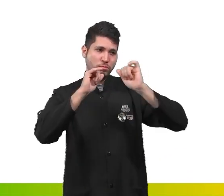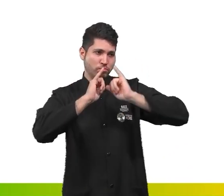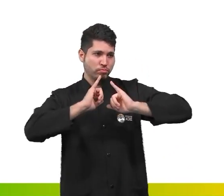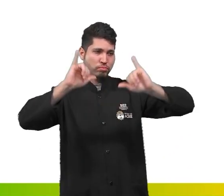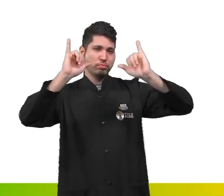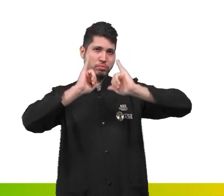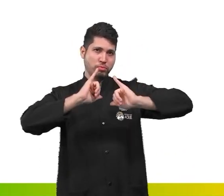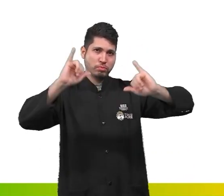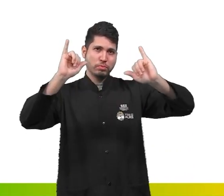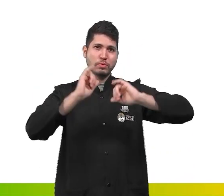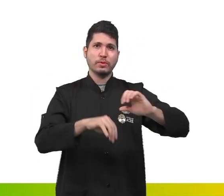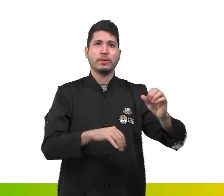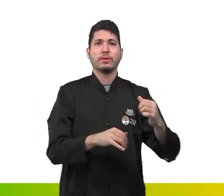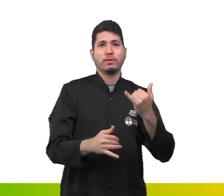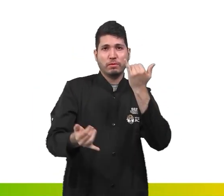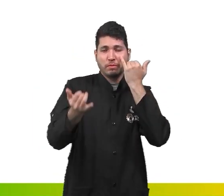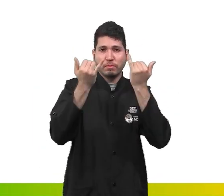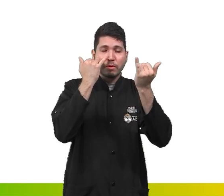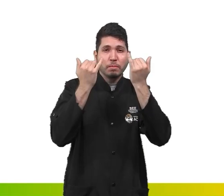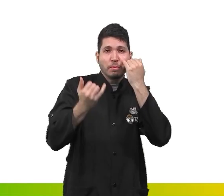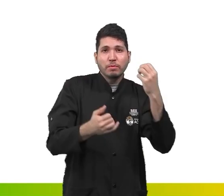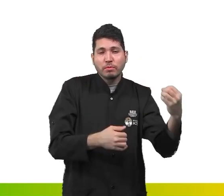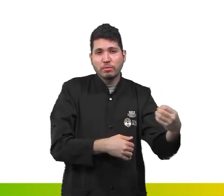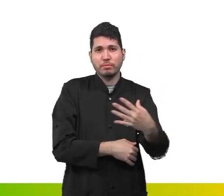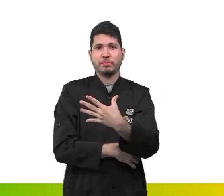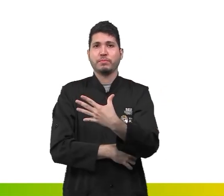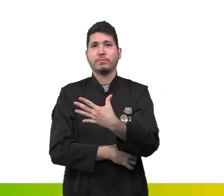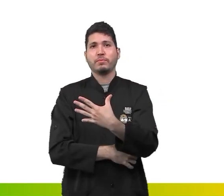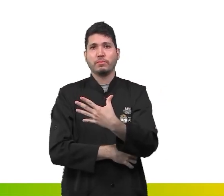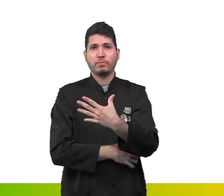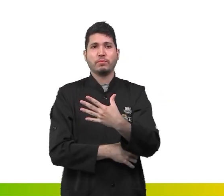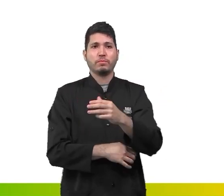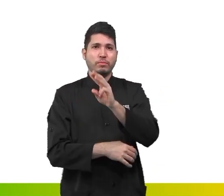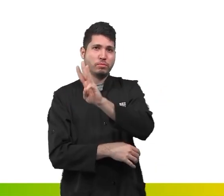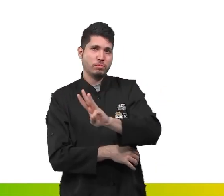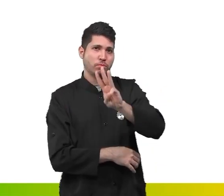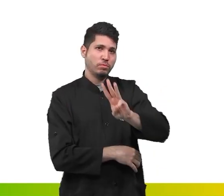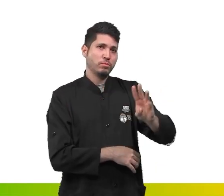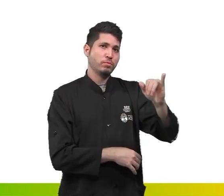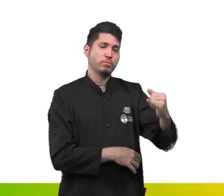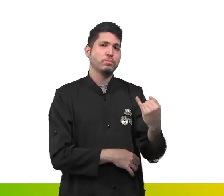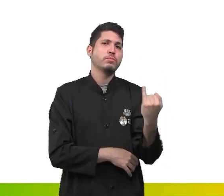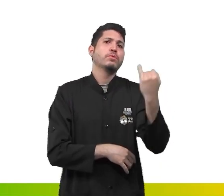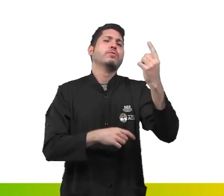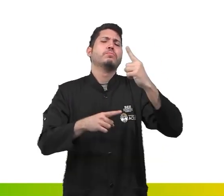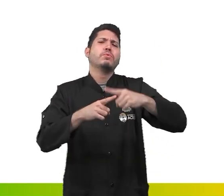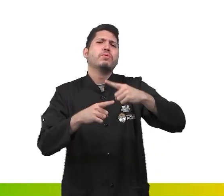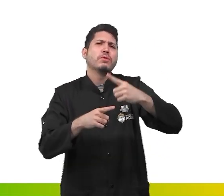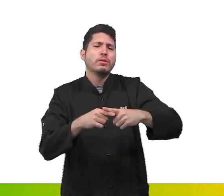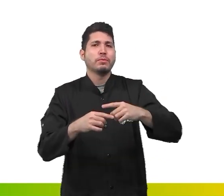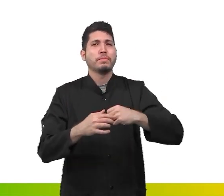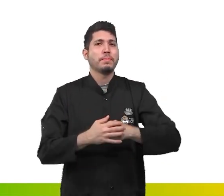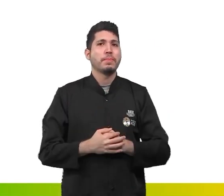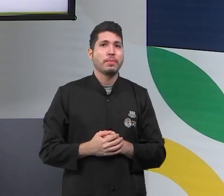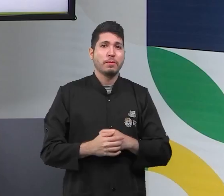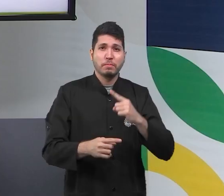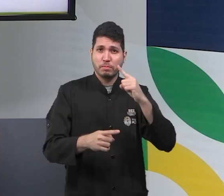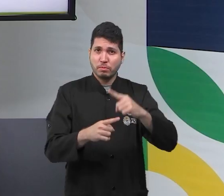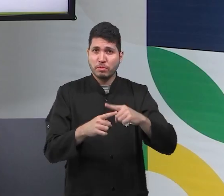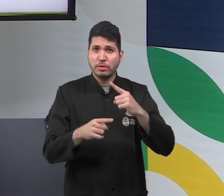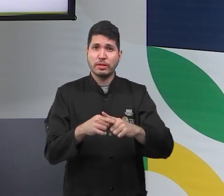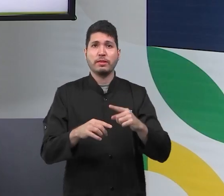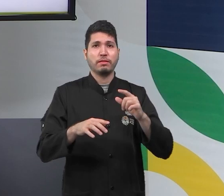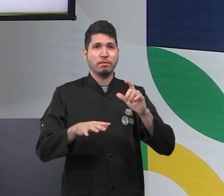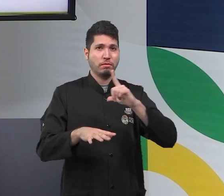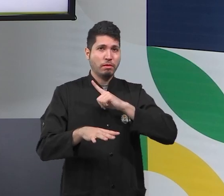mais atuais, tá bom? Eu falo, o site é importante, galera, por quê? Porque hoje nós temos muita figura da fake news,